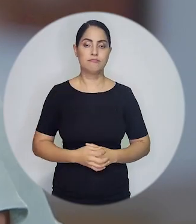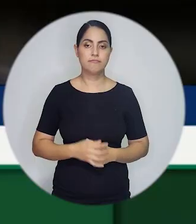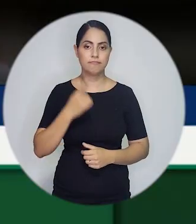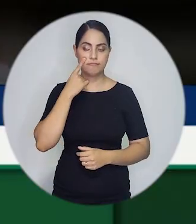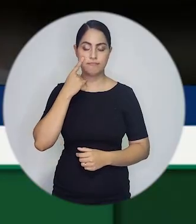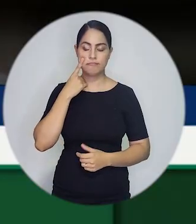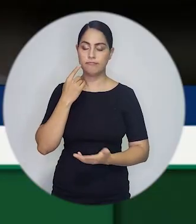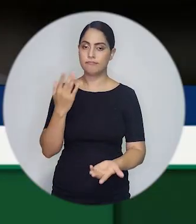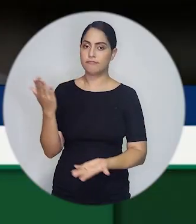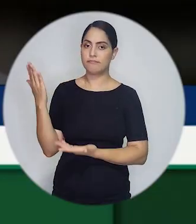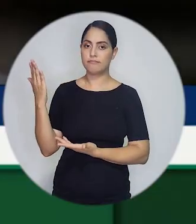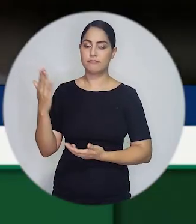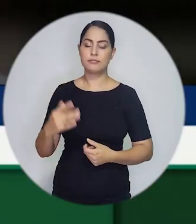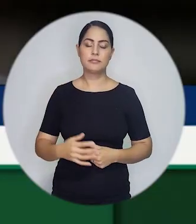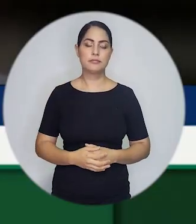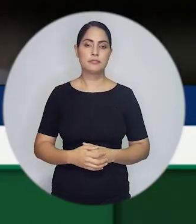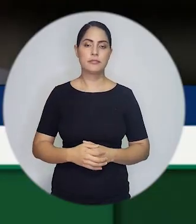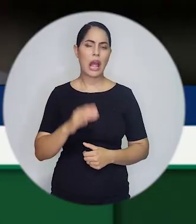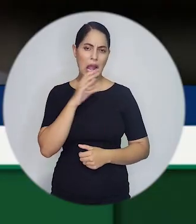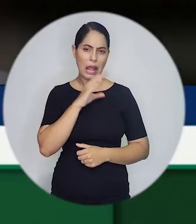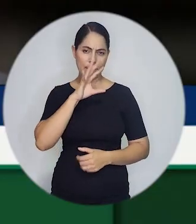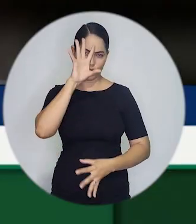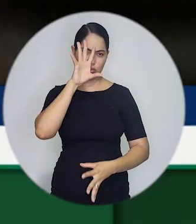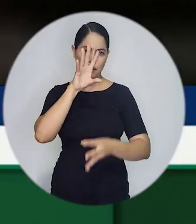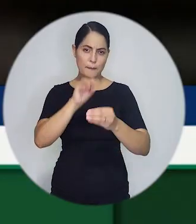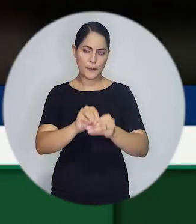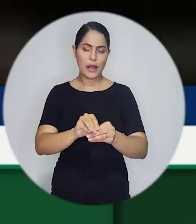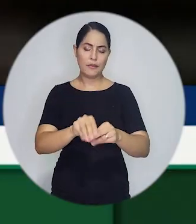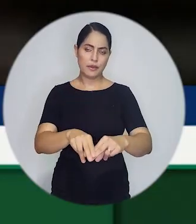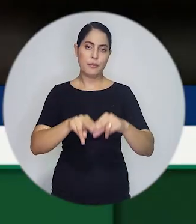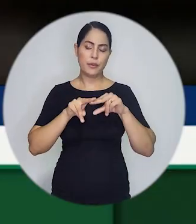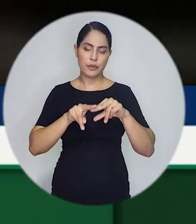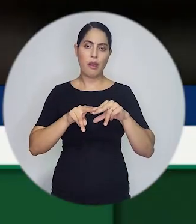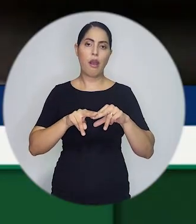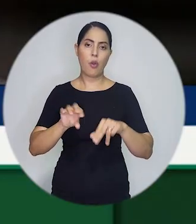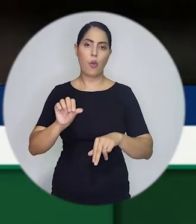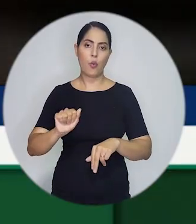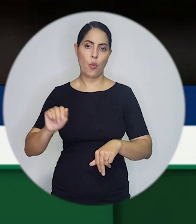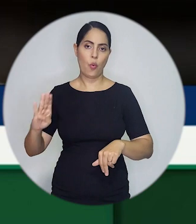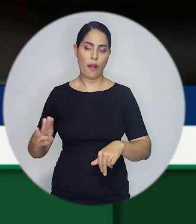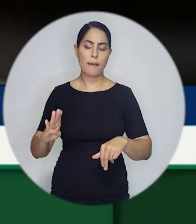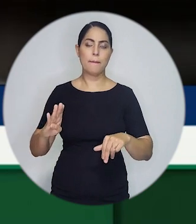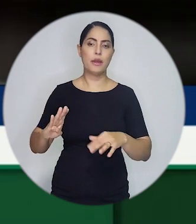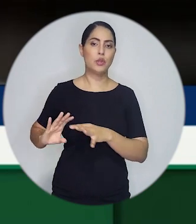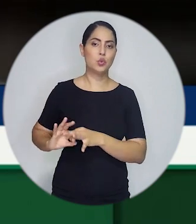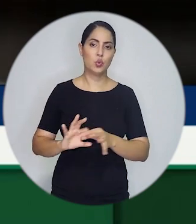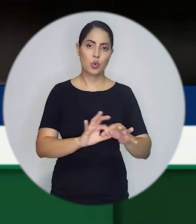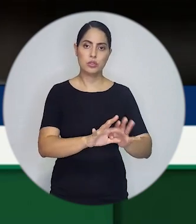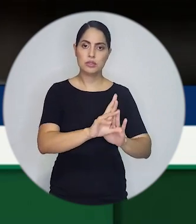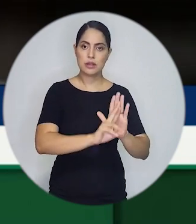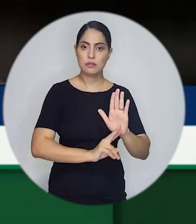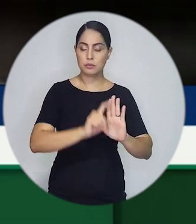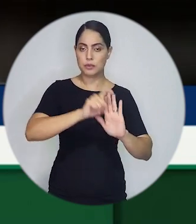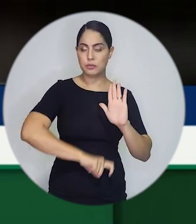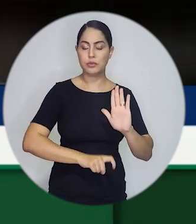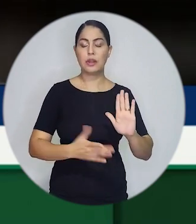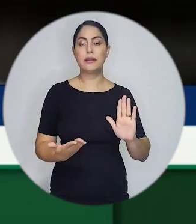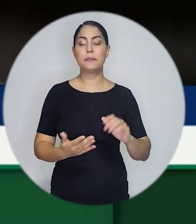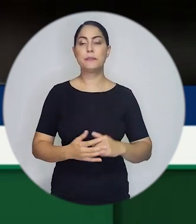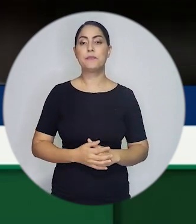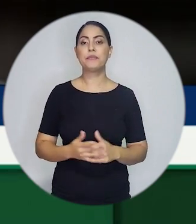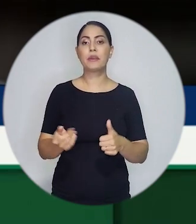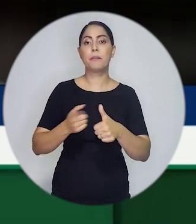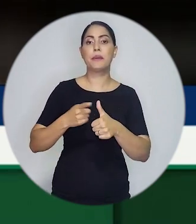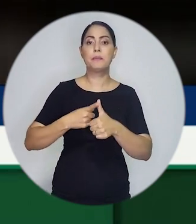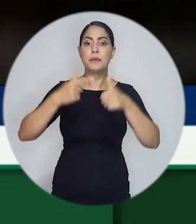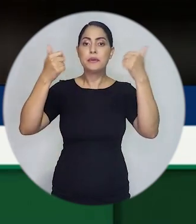cumulativo. Trago aqui, de maneira muito breve, algumas considerações da Ordem dos Advogados do Brasil alusivas à reforma. Em primeiro lugar,